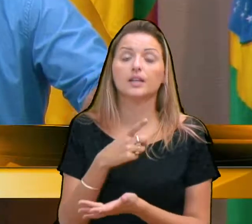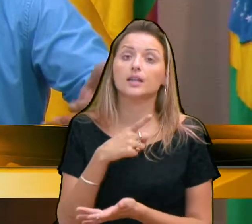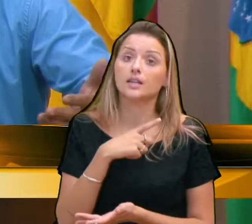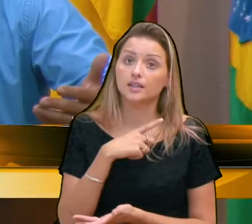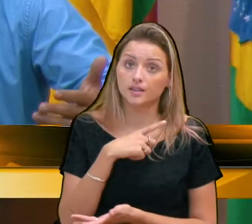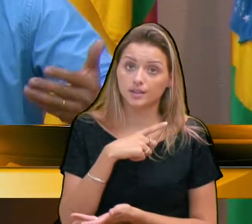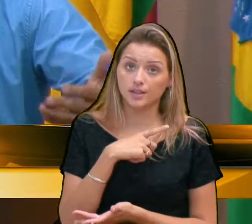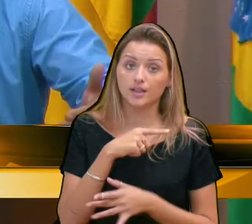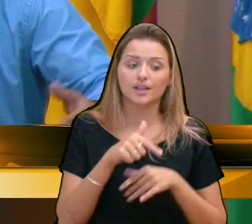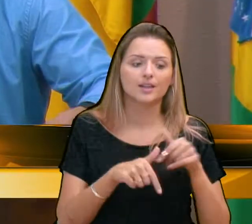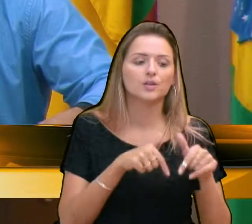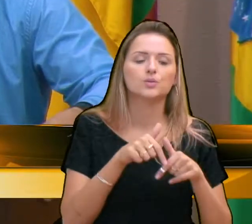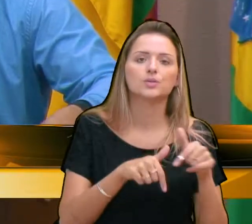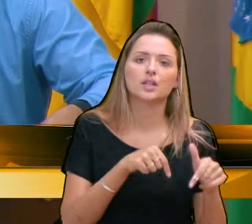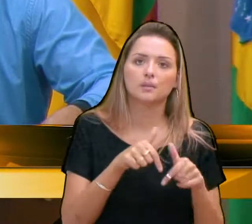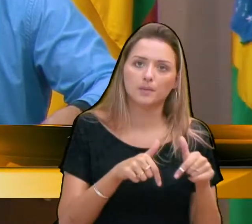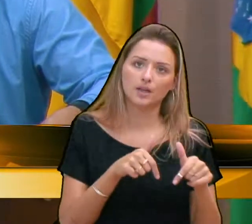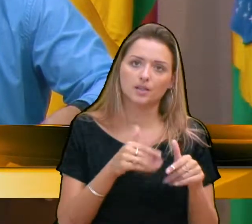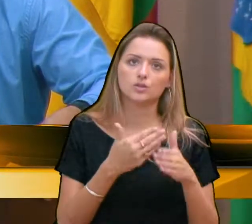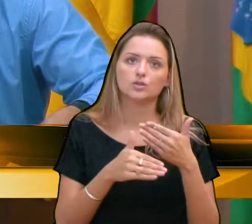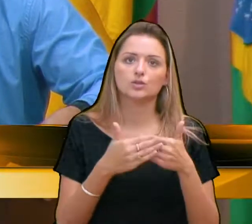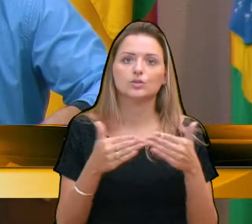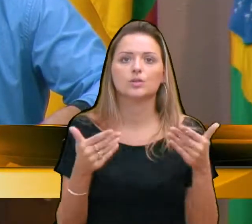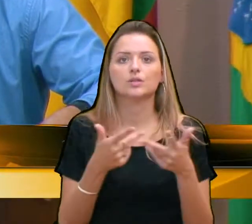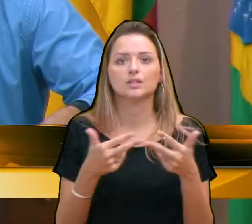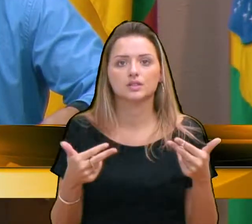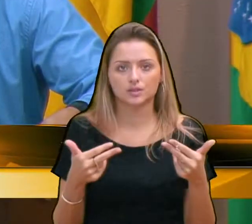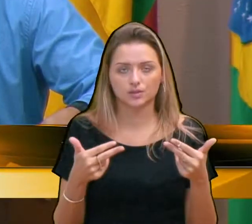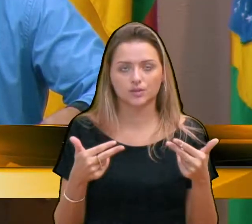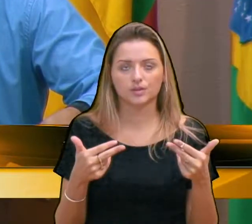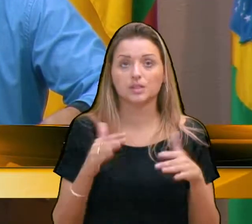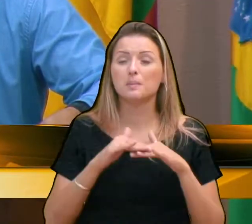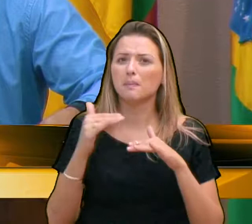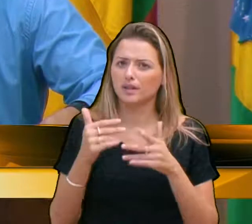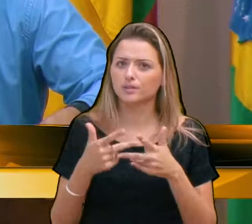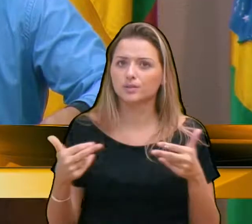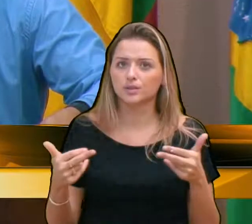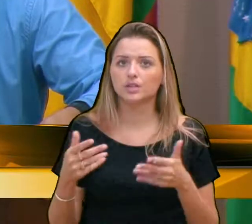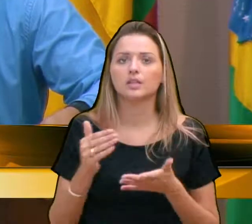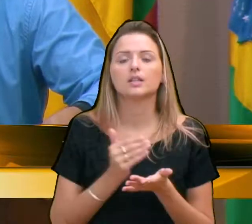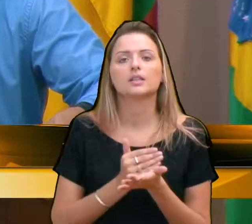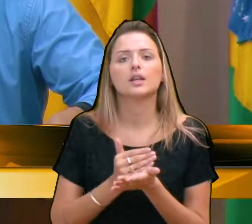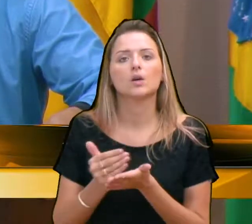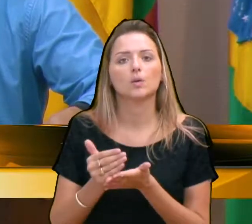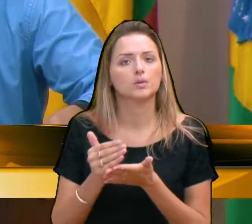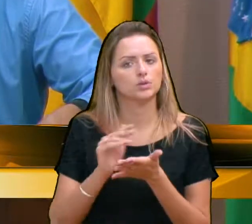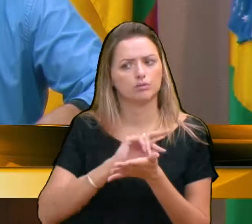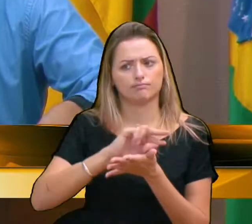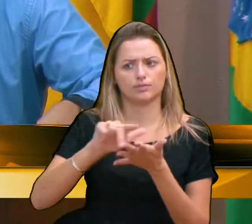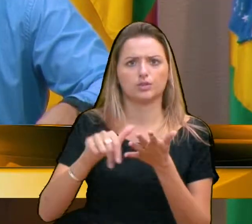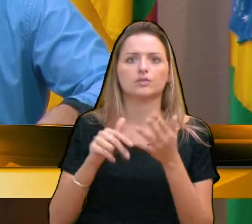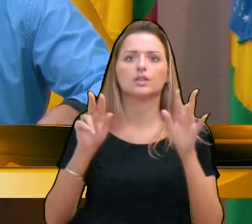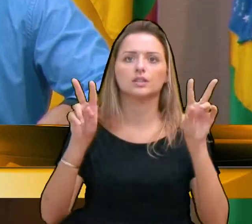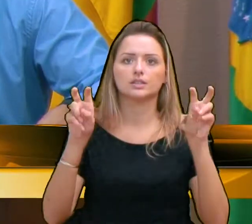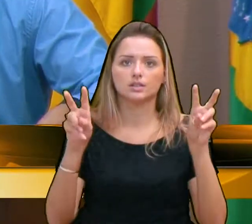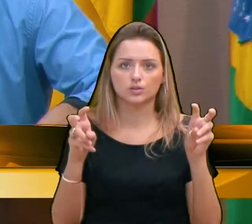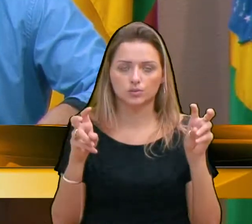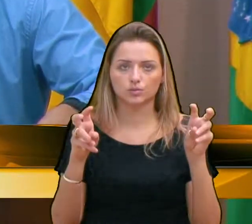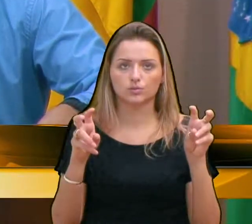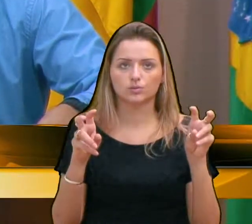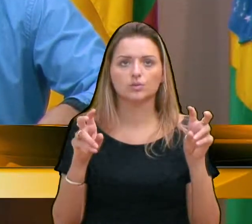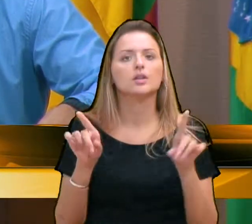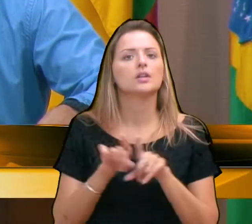e trabalhar em cima daquilo que vinha sido puxado e ainda mais. E ali surgiu vários assuntos já conhecedores,